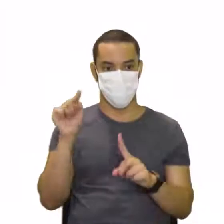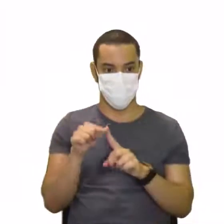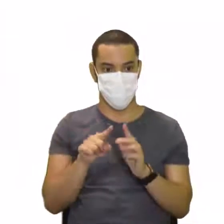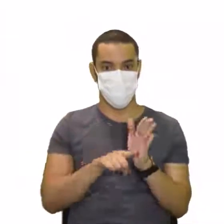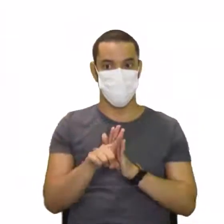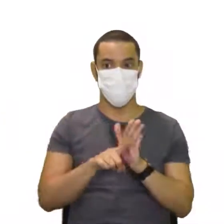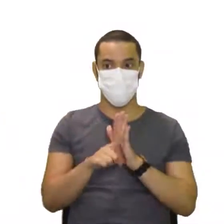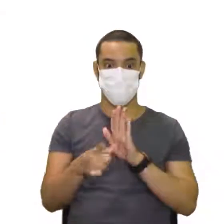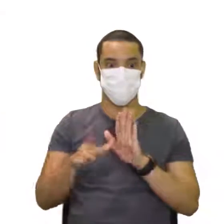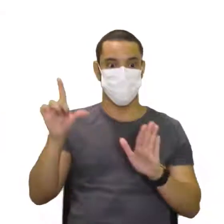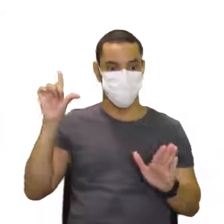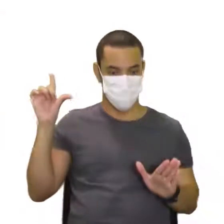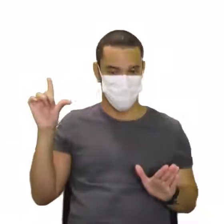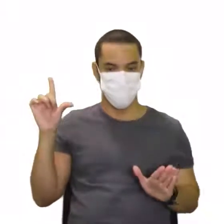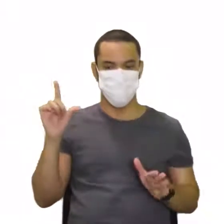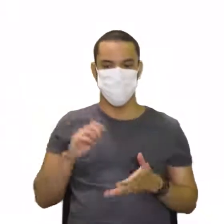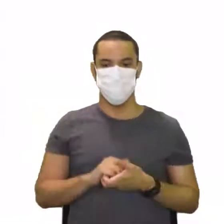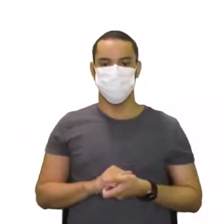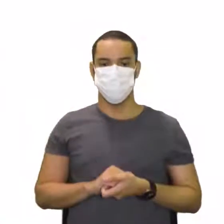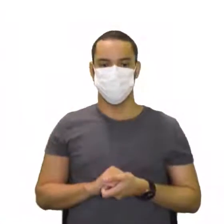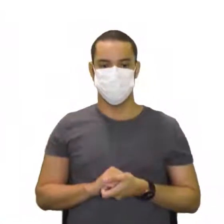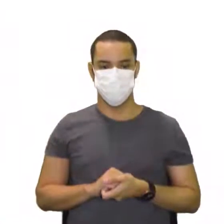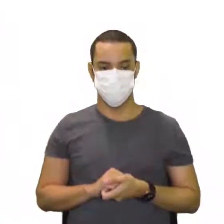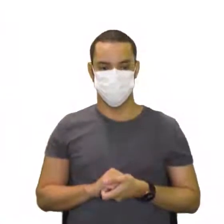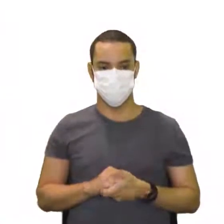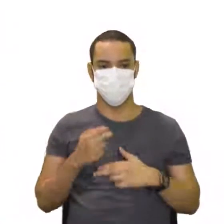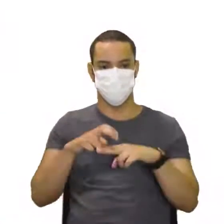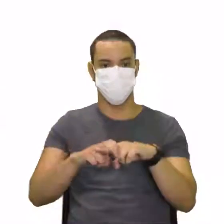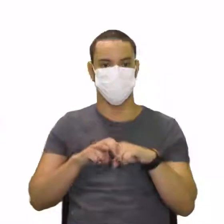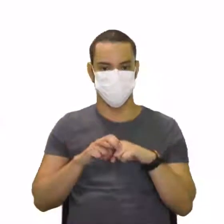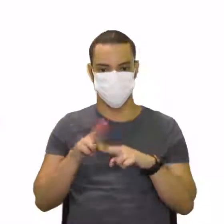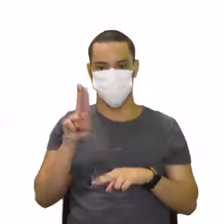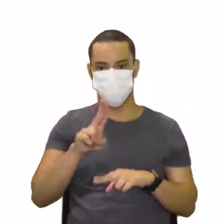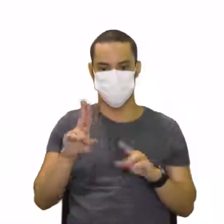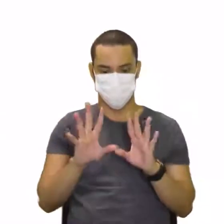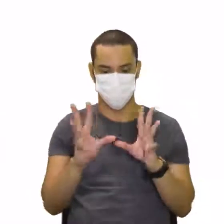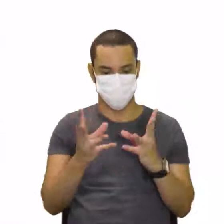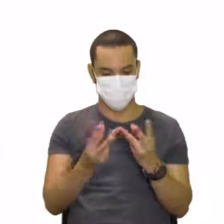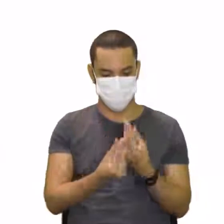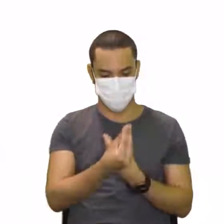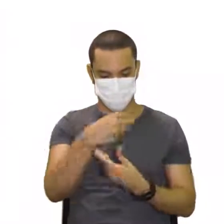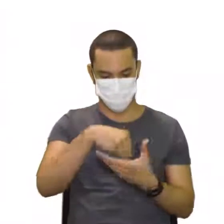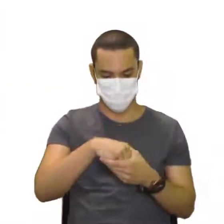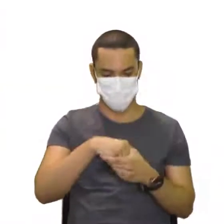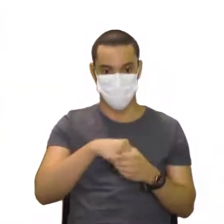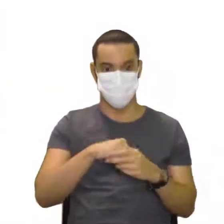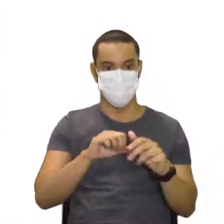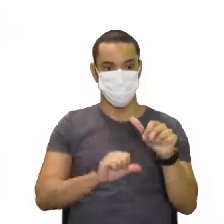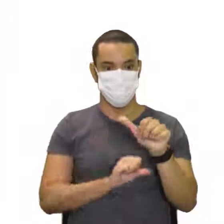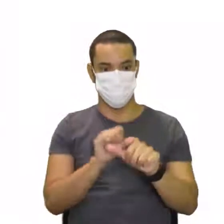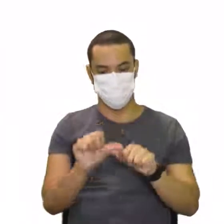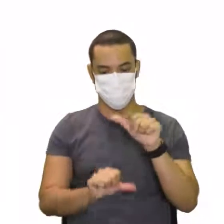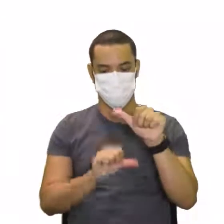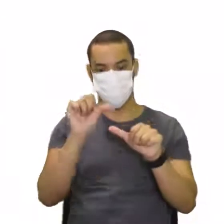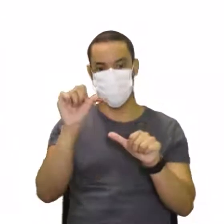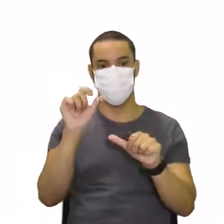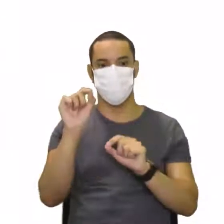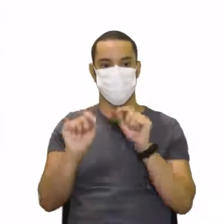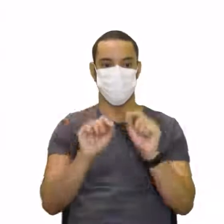de pesquisas. Então, a gente pega aí uma membrana e transforma isso daí, ó, o som,